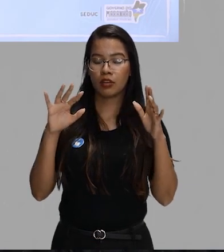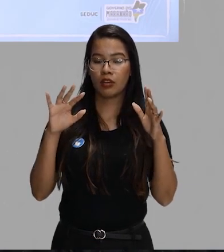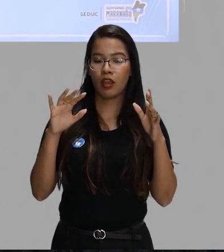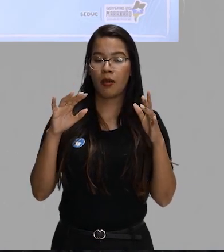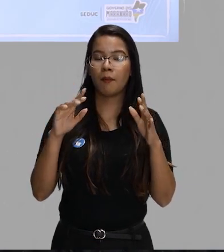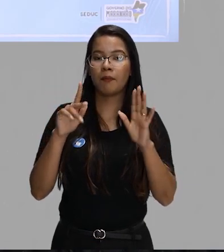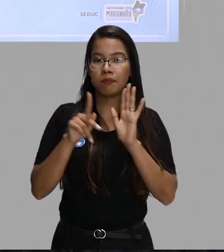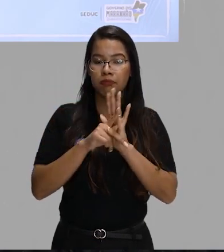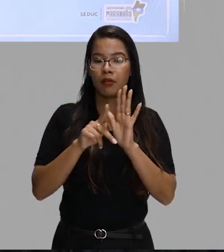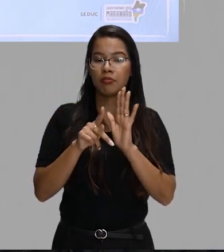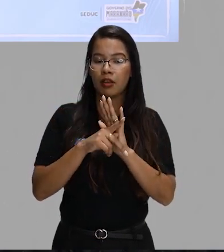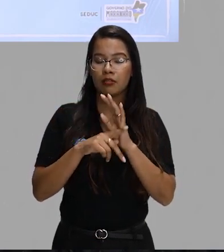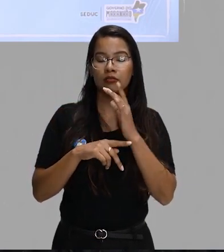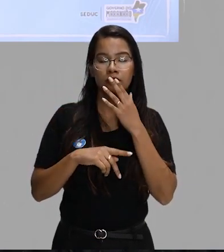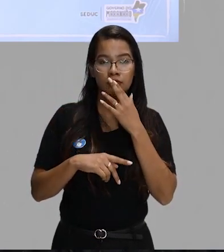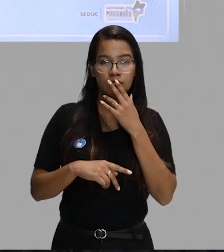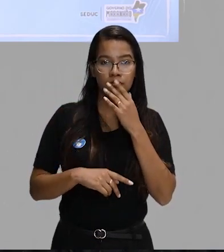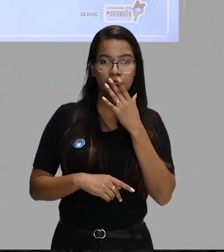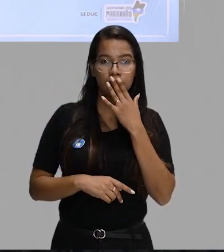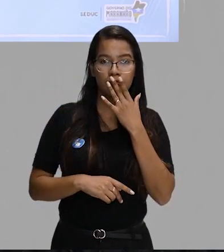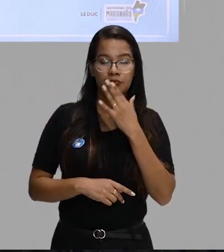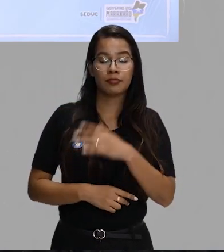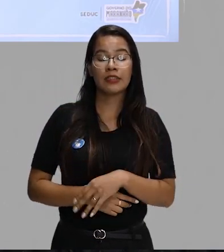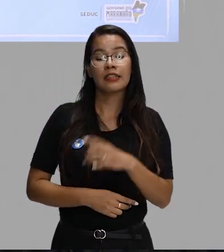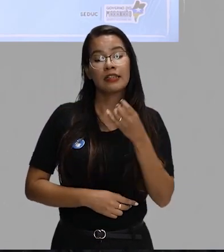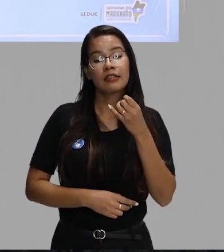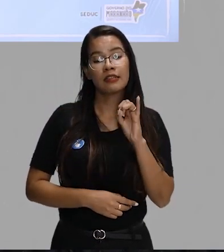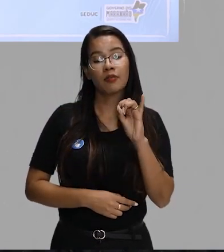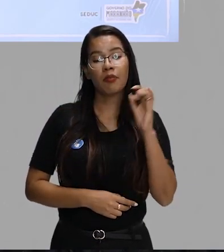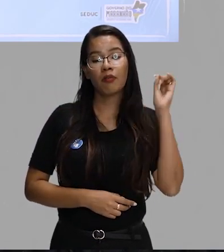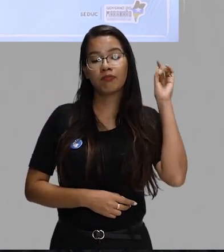é o vermelho. Certo? Se uma luz